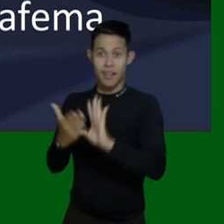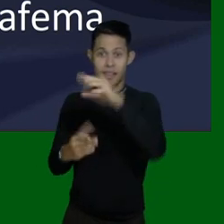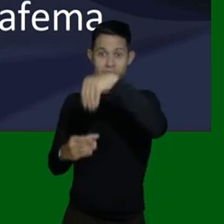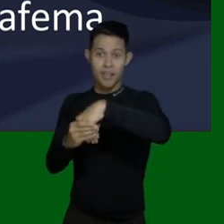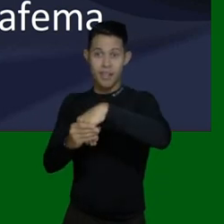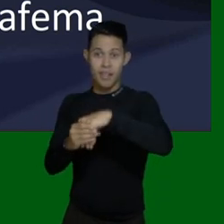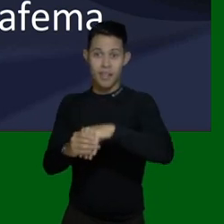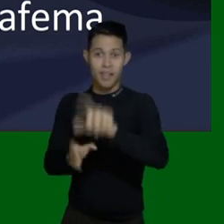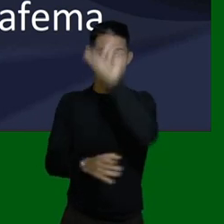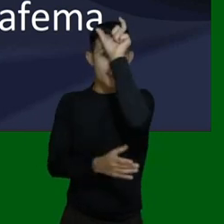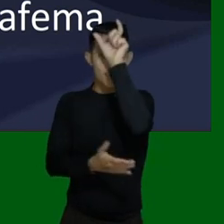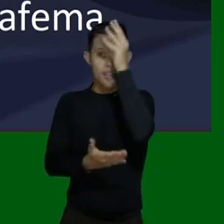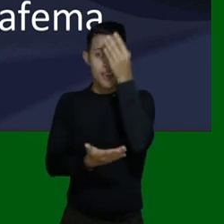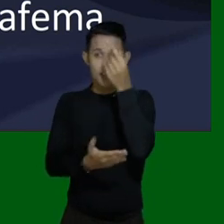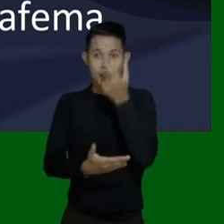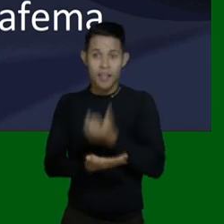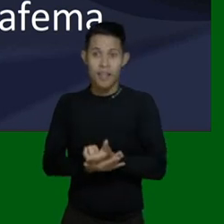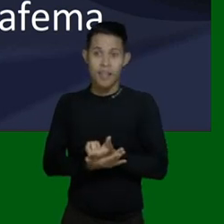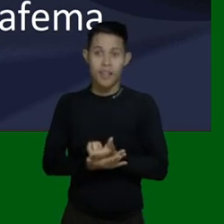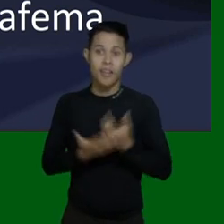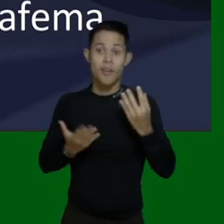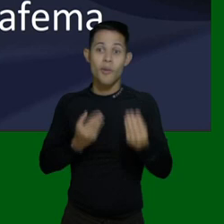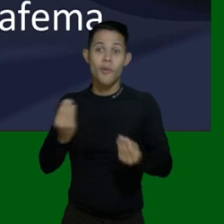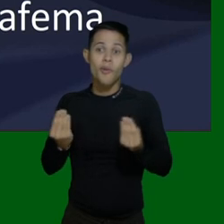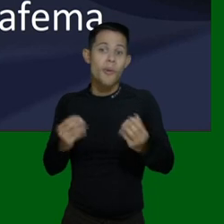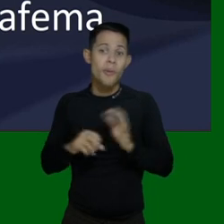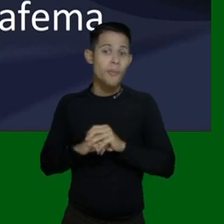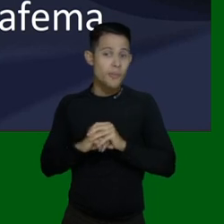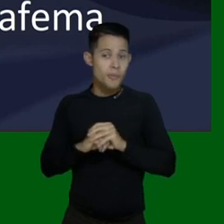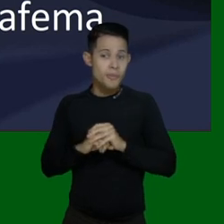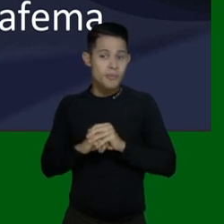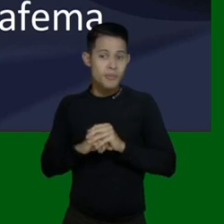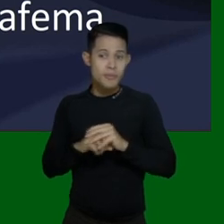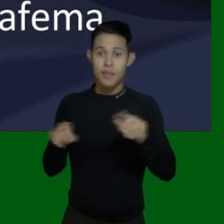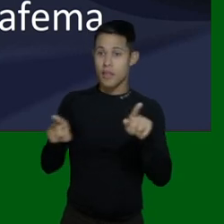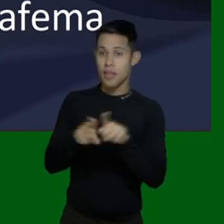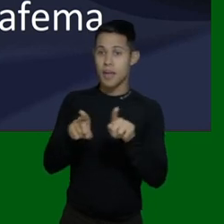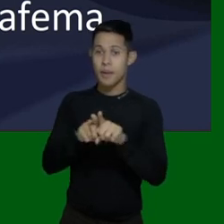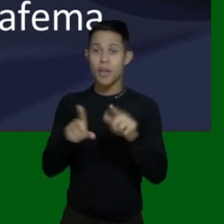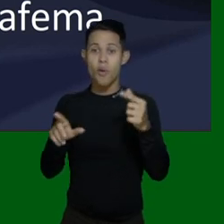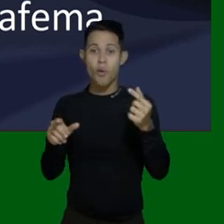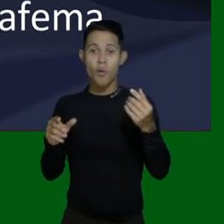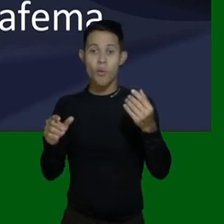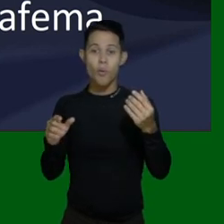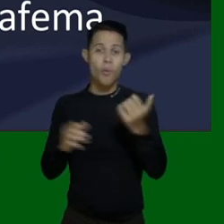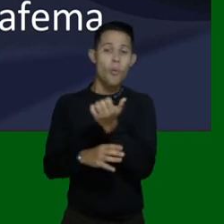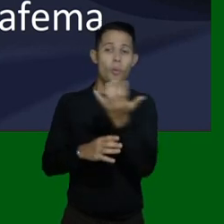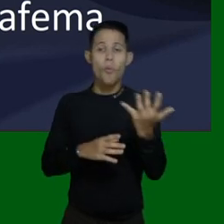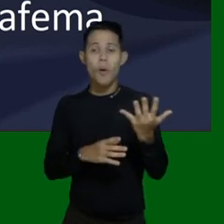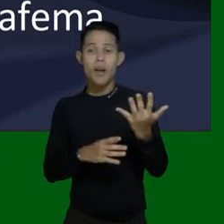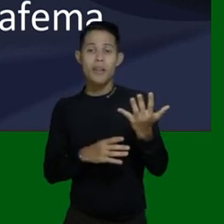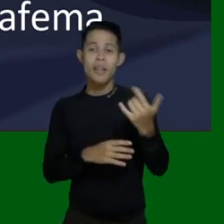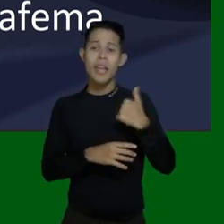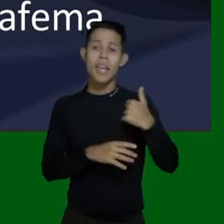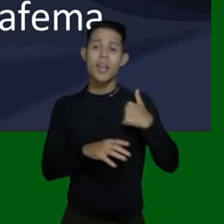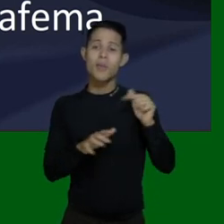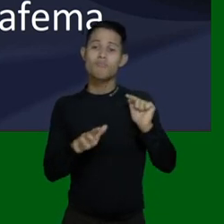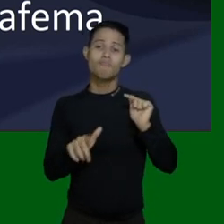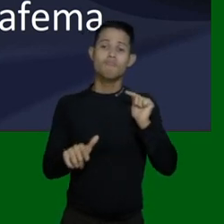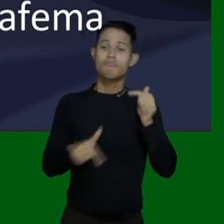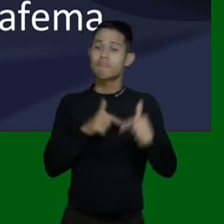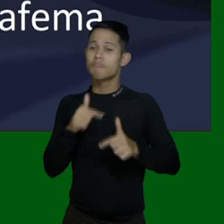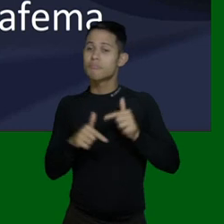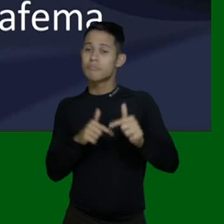como é que eu posso trabalhar quantas vezes eu trabalho com